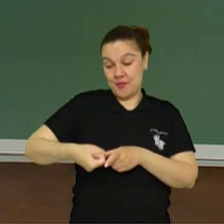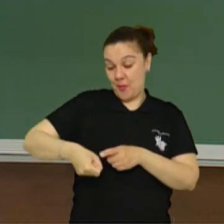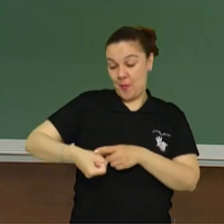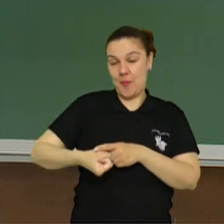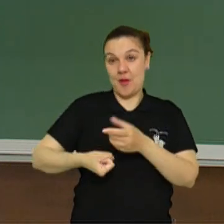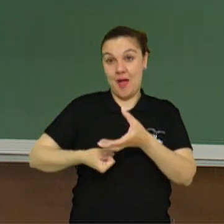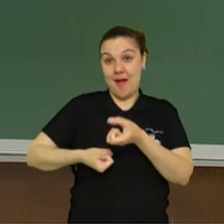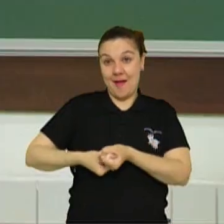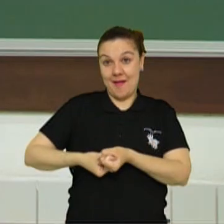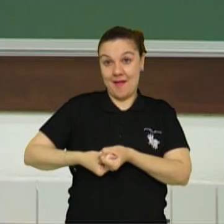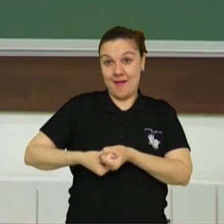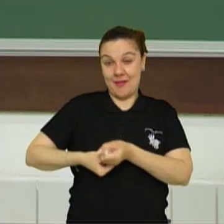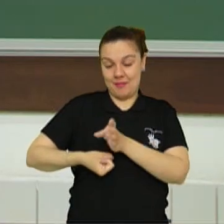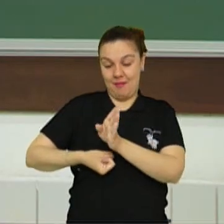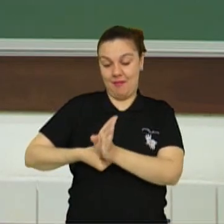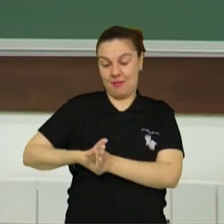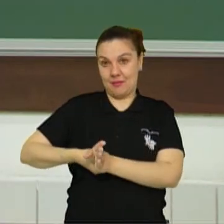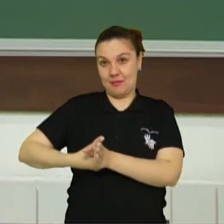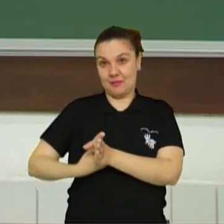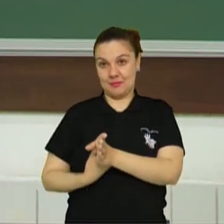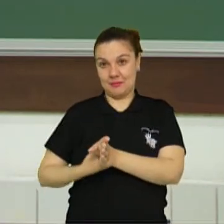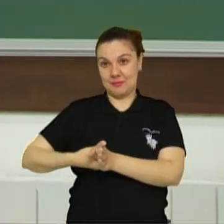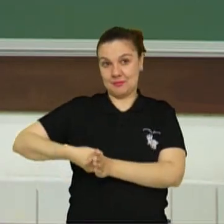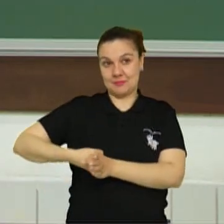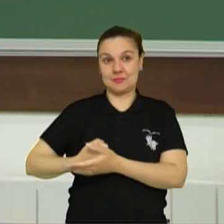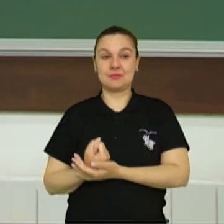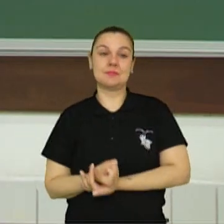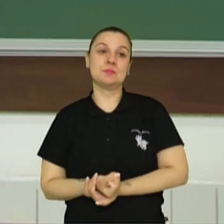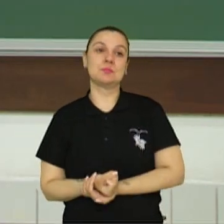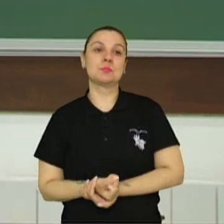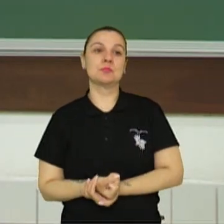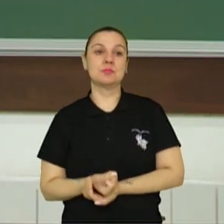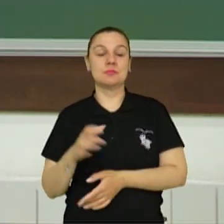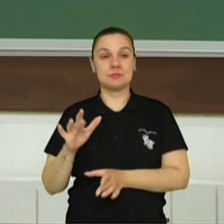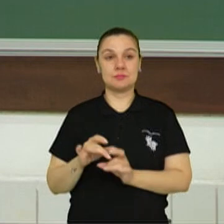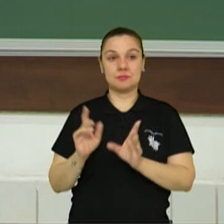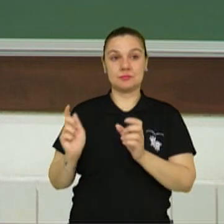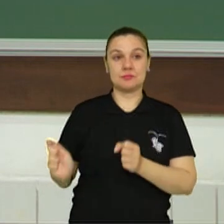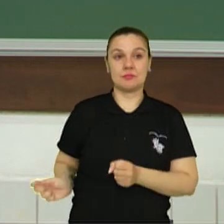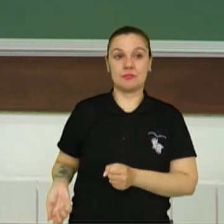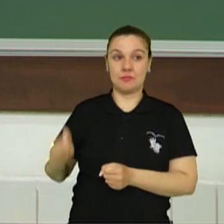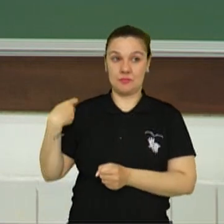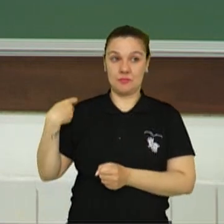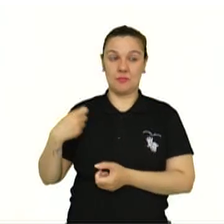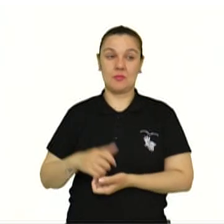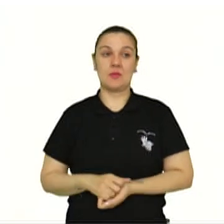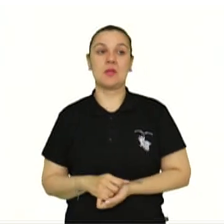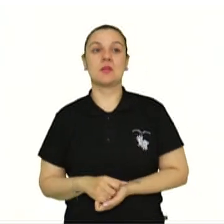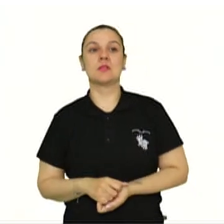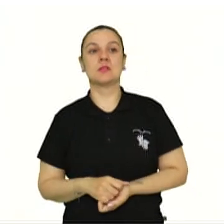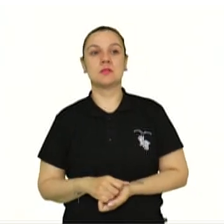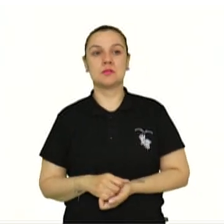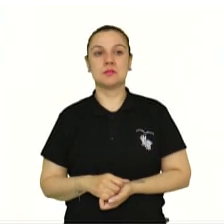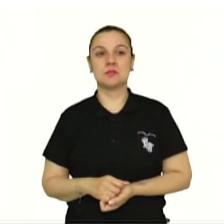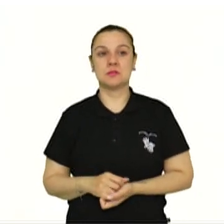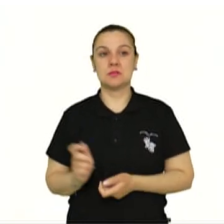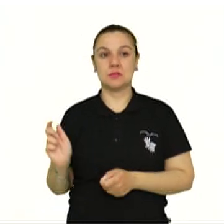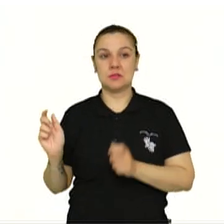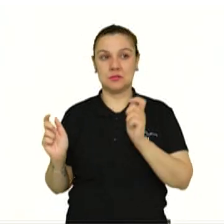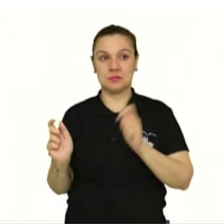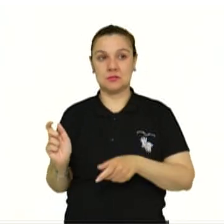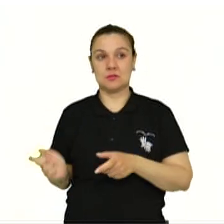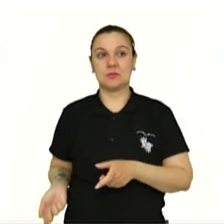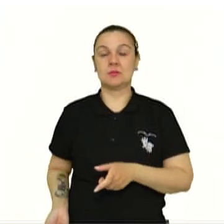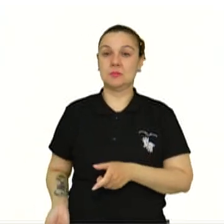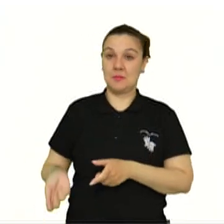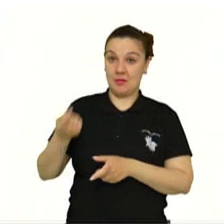movimento, girando aqui a minha mão na empunhadura, tá? Esse é excelente para top spin, que é um efeito, que permite defesas com bolas